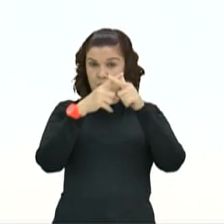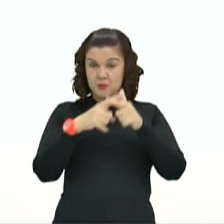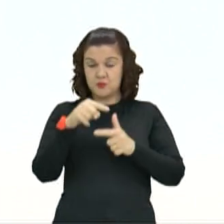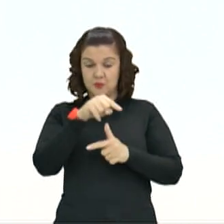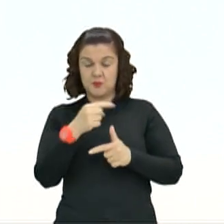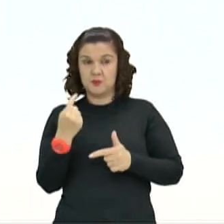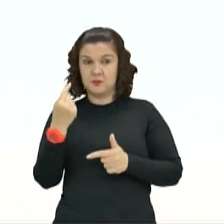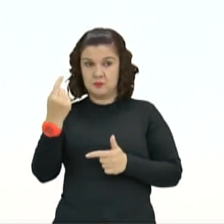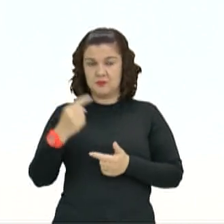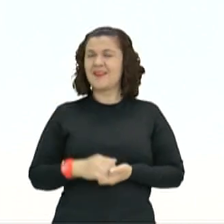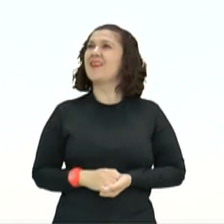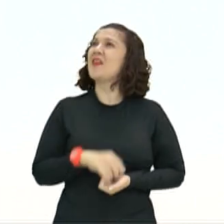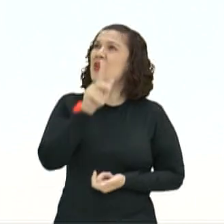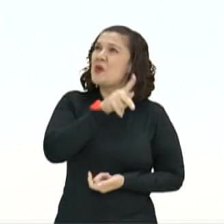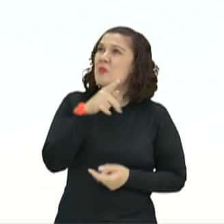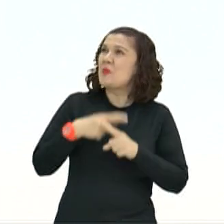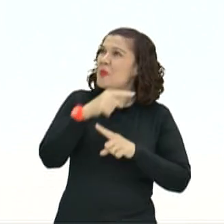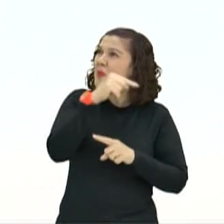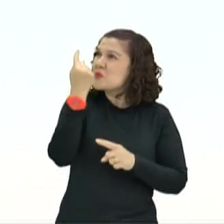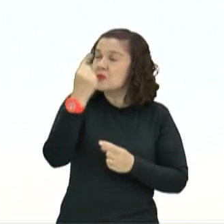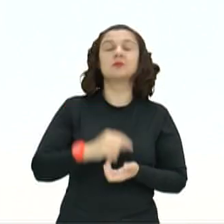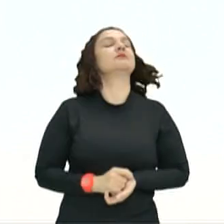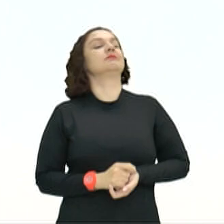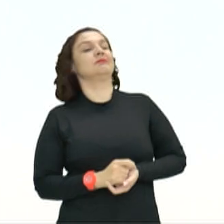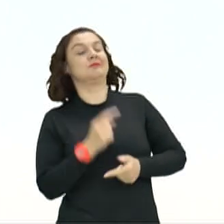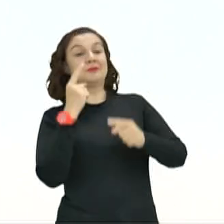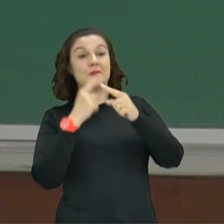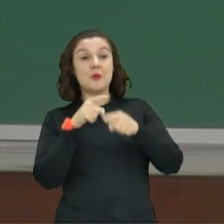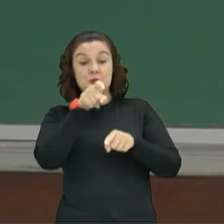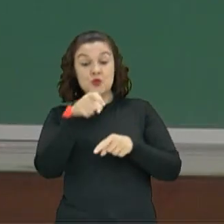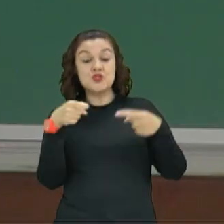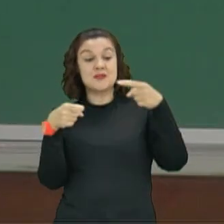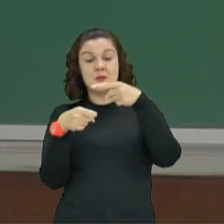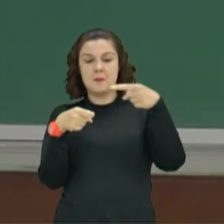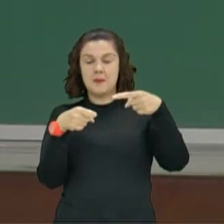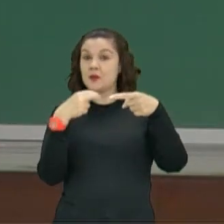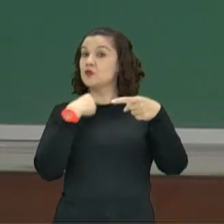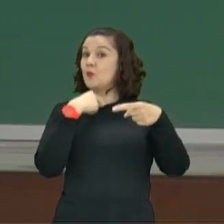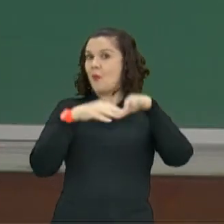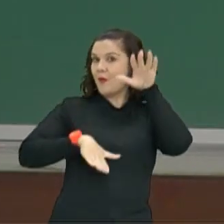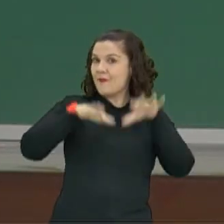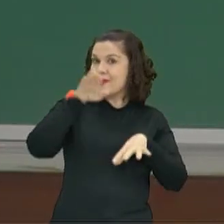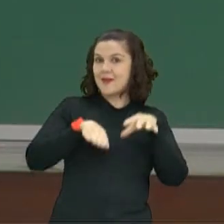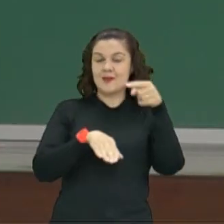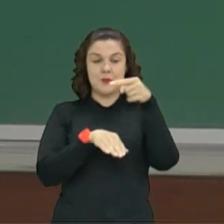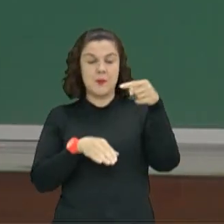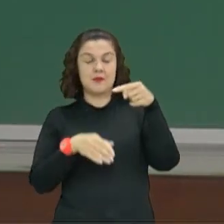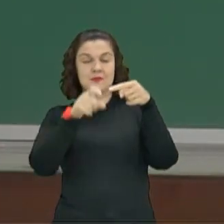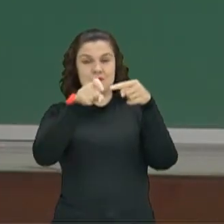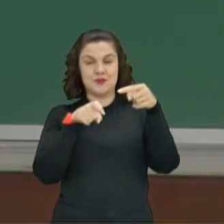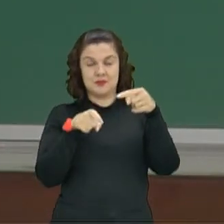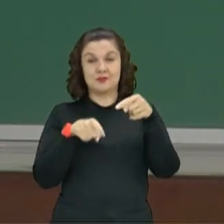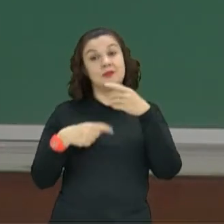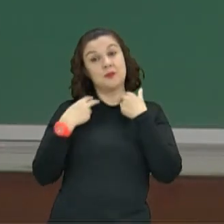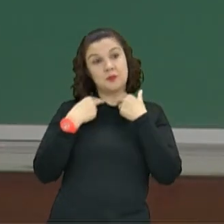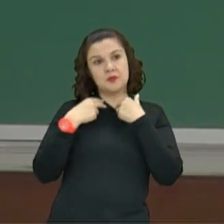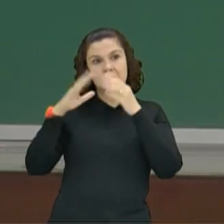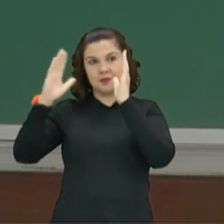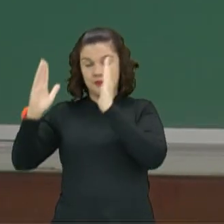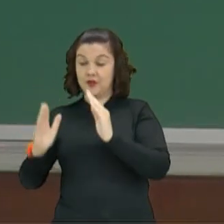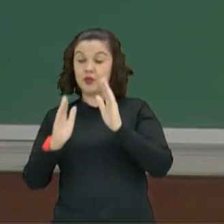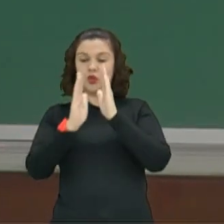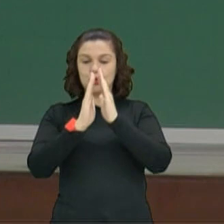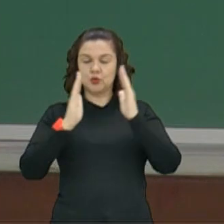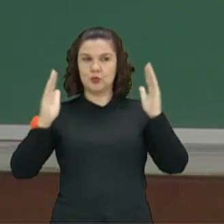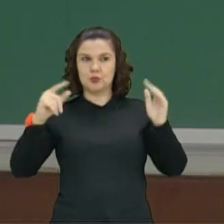menos 1, professor, por que eu multiplico por menos 1? Porque o meu x apareceu negativo, a variável está negativa, por causa disso. Então eu pego e